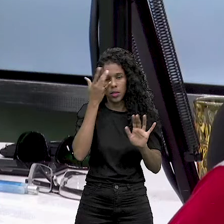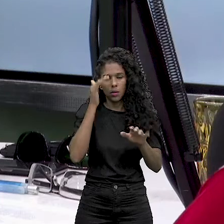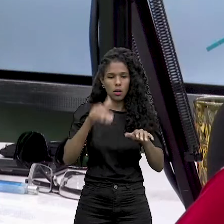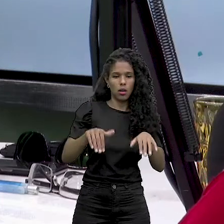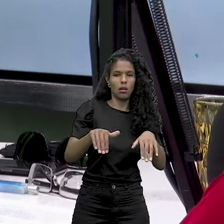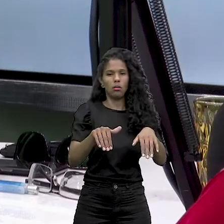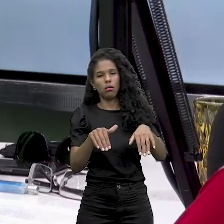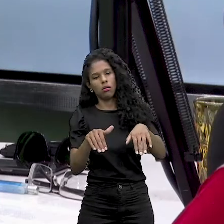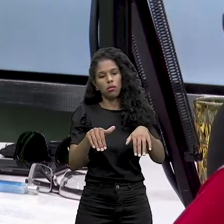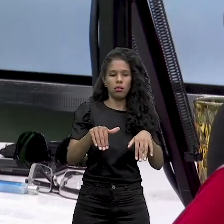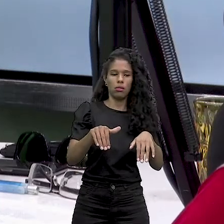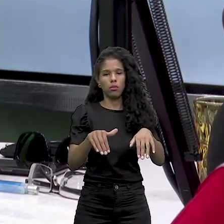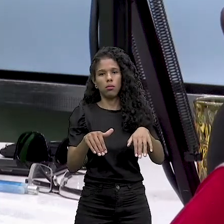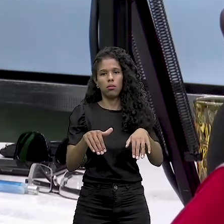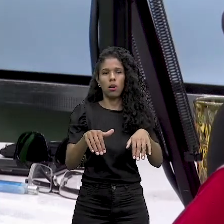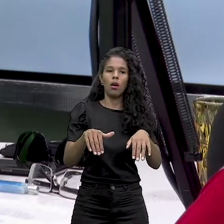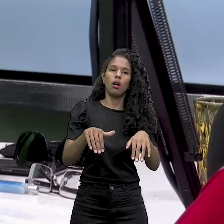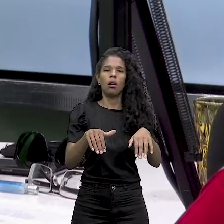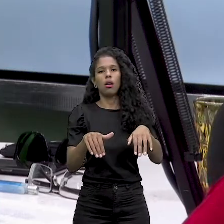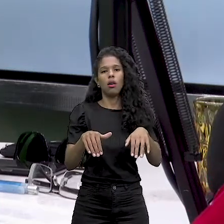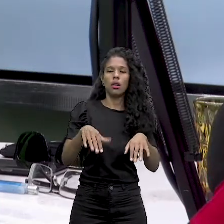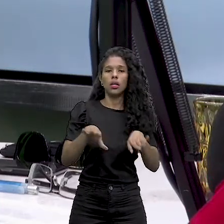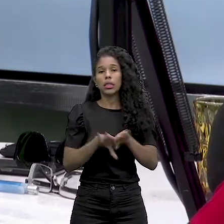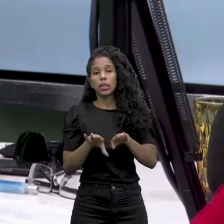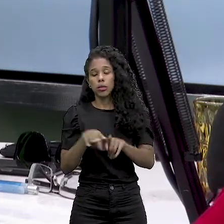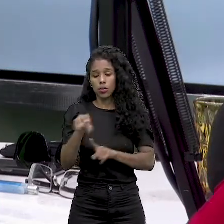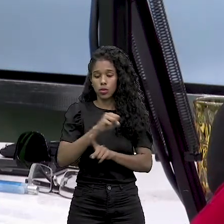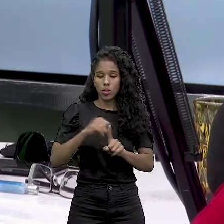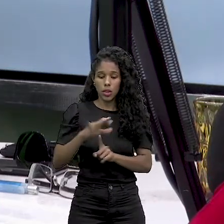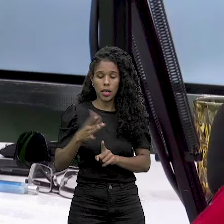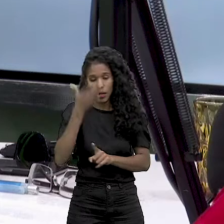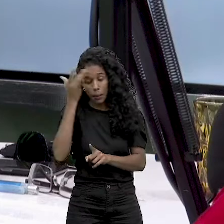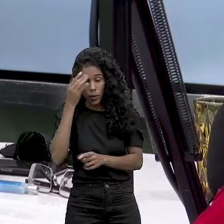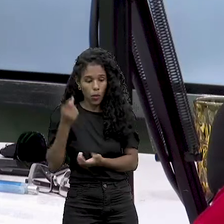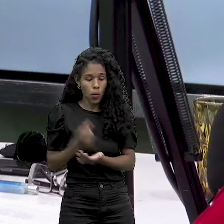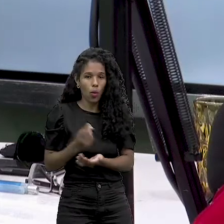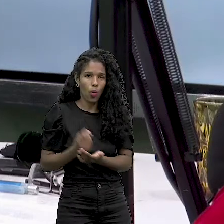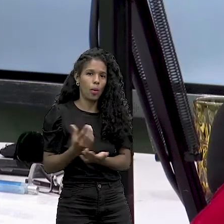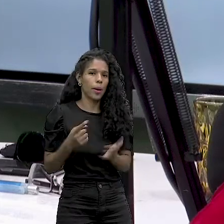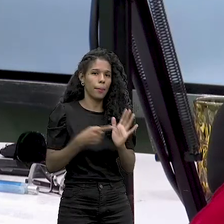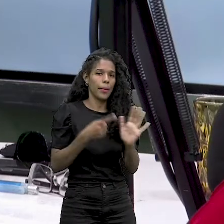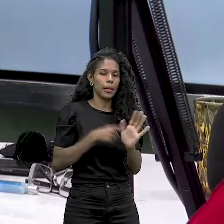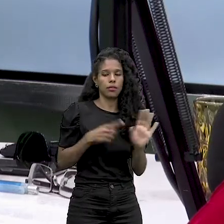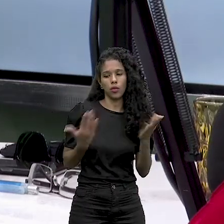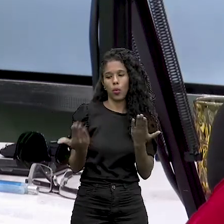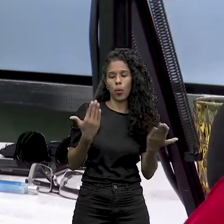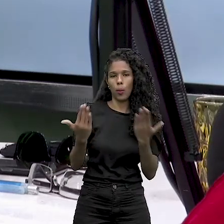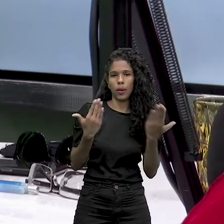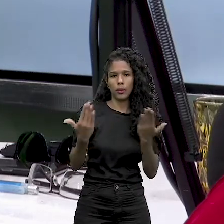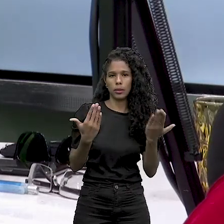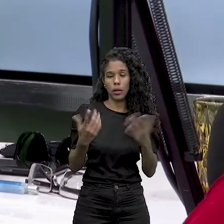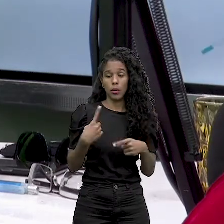seja, as pessoas, elas se desumanizam, deixam de ser pessoas, de cuidar do outro, de importar com o outro e estar preocupado só